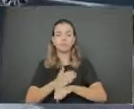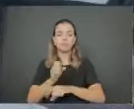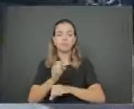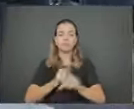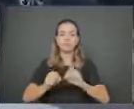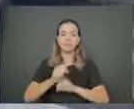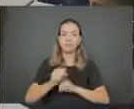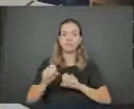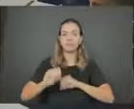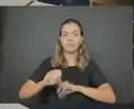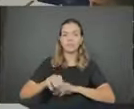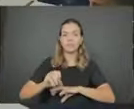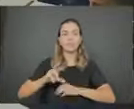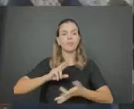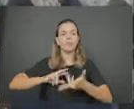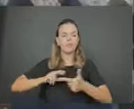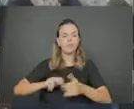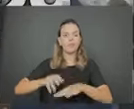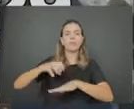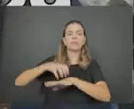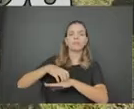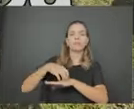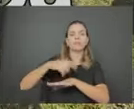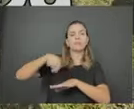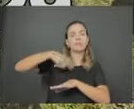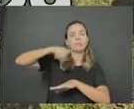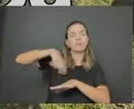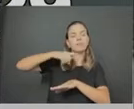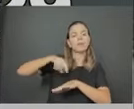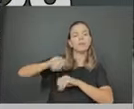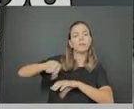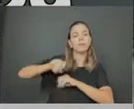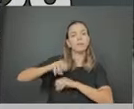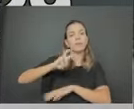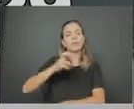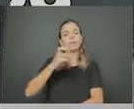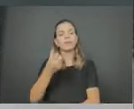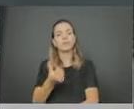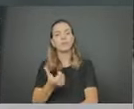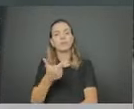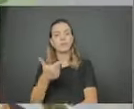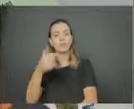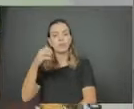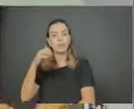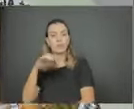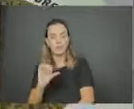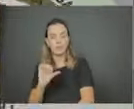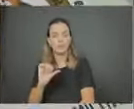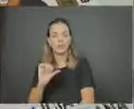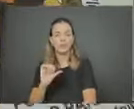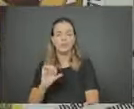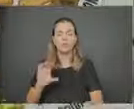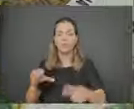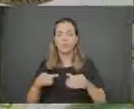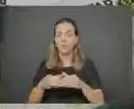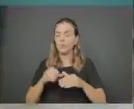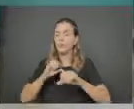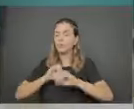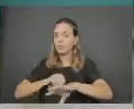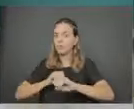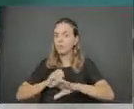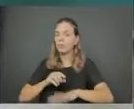educativas realizadas. 529 turmas do PROERD, o Programa Educacional de Resistência e Combate